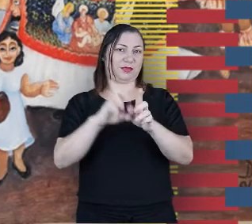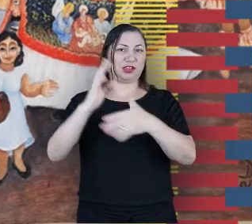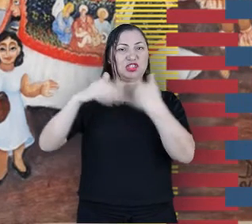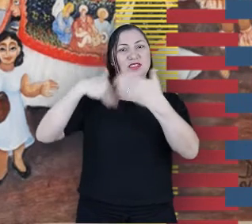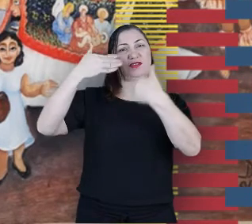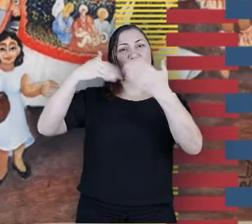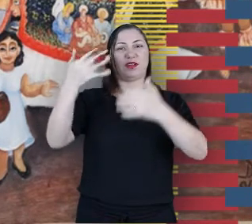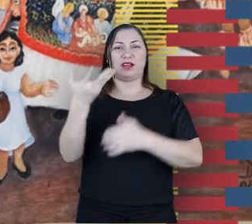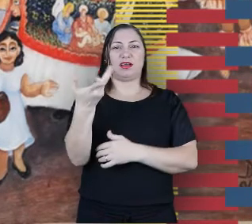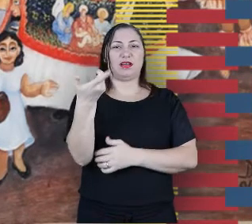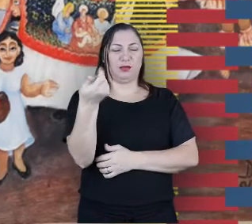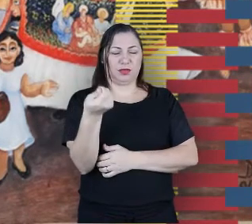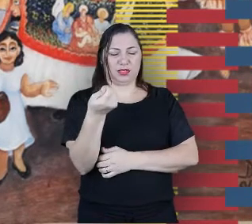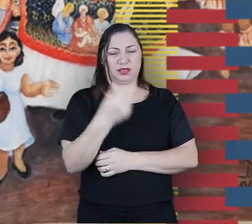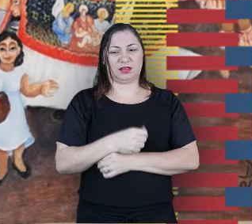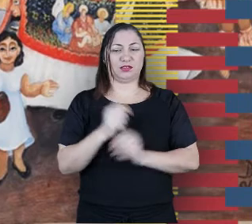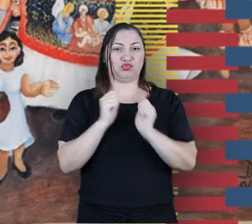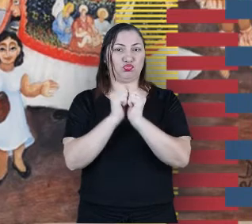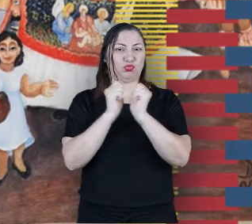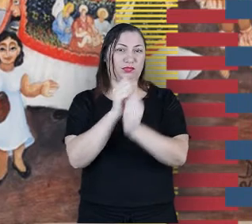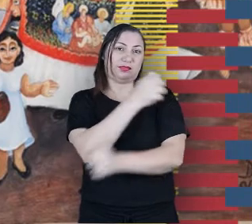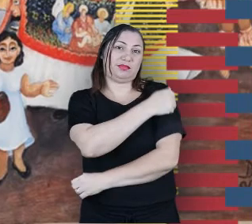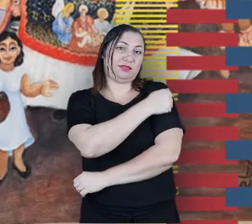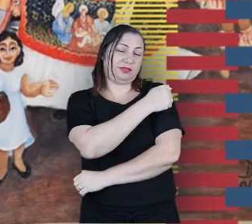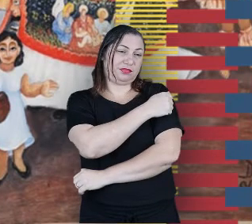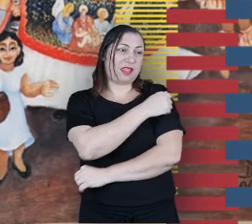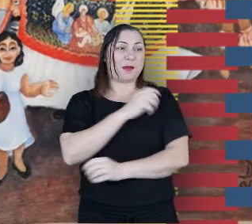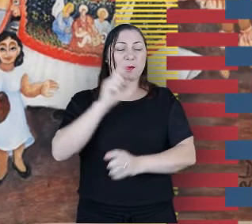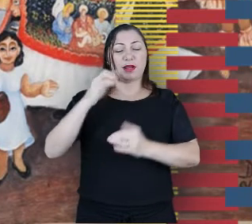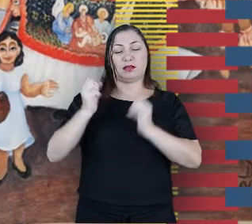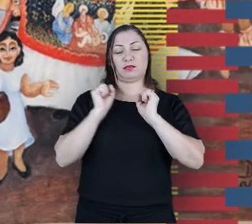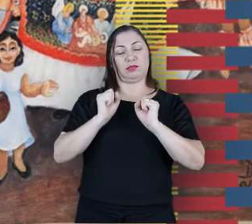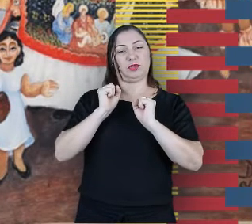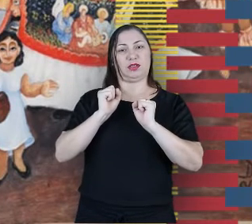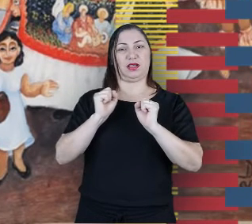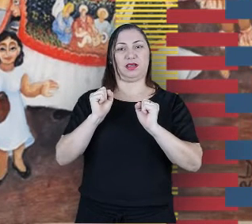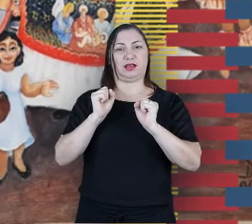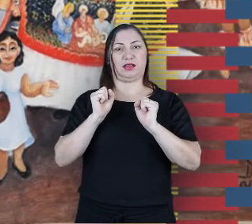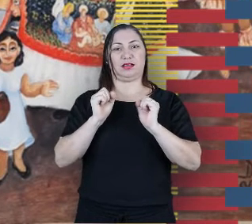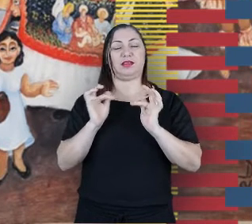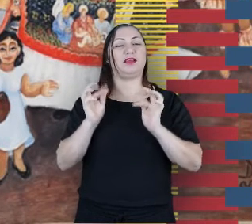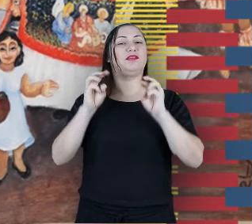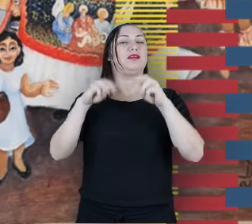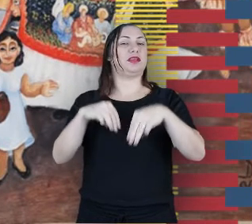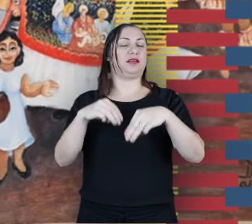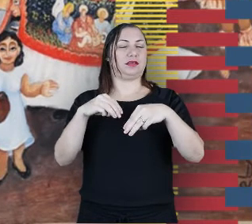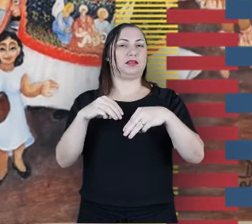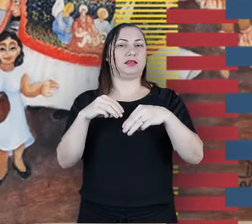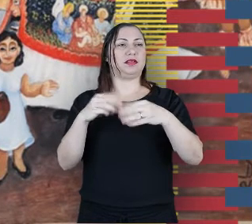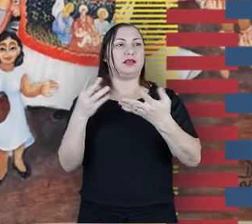Folclore. Então, teve como